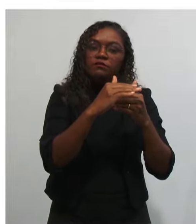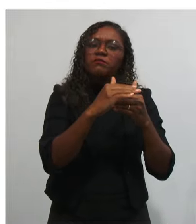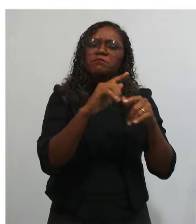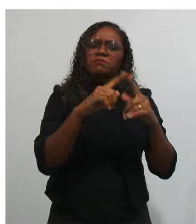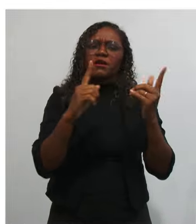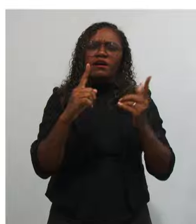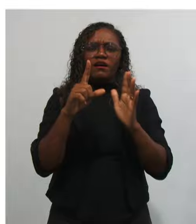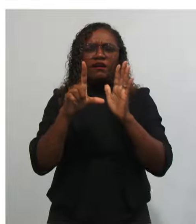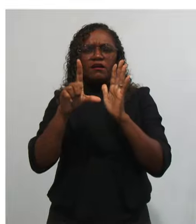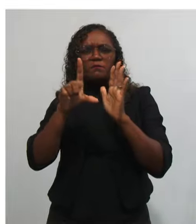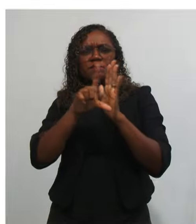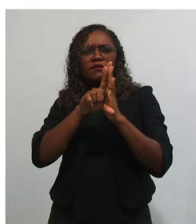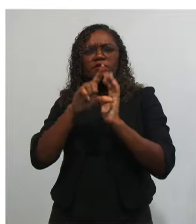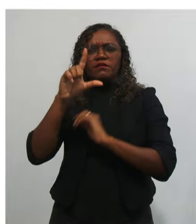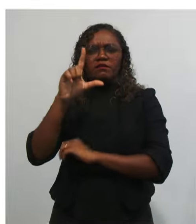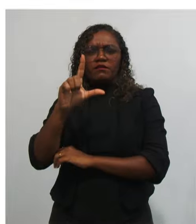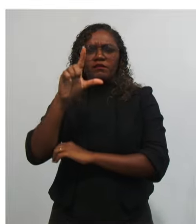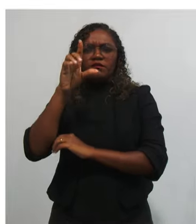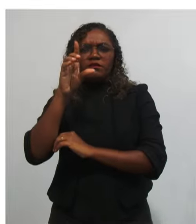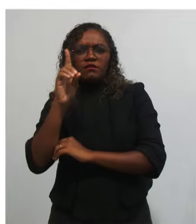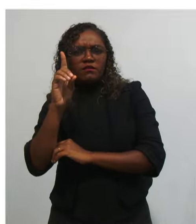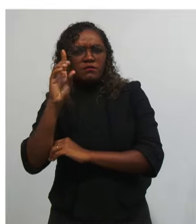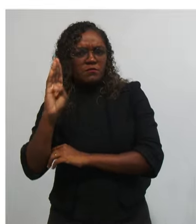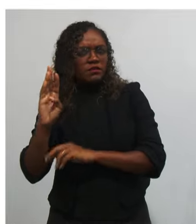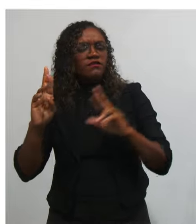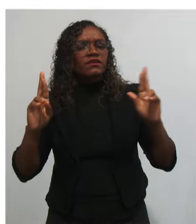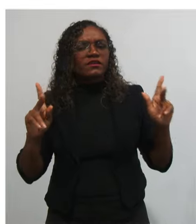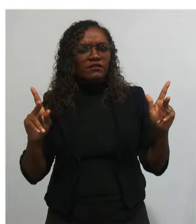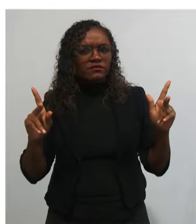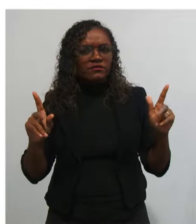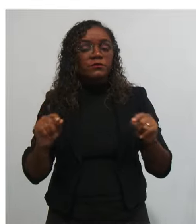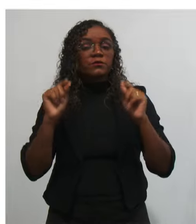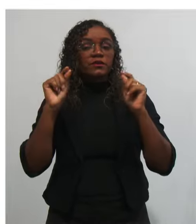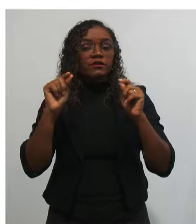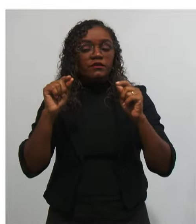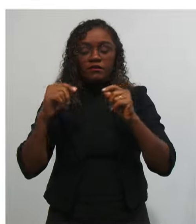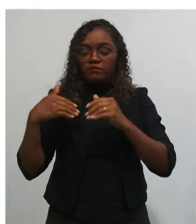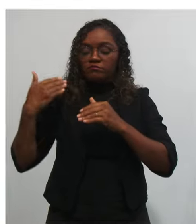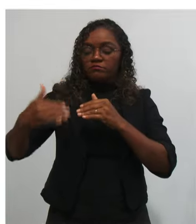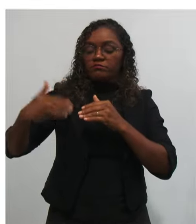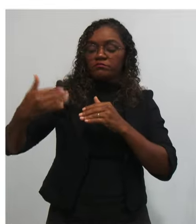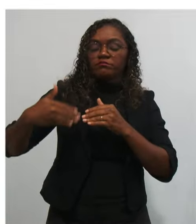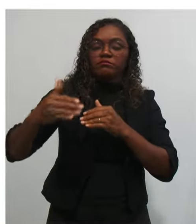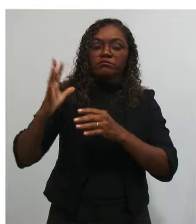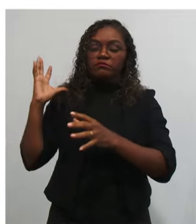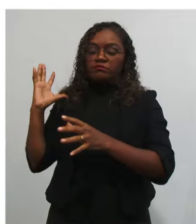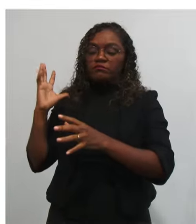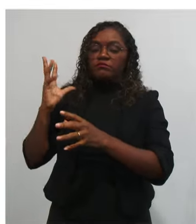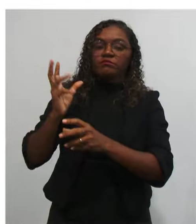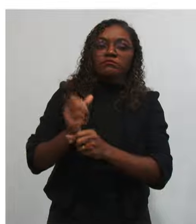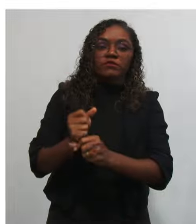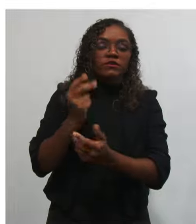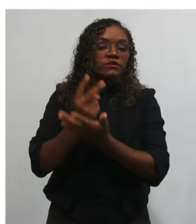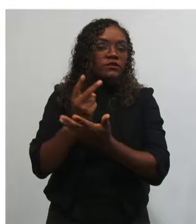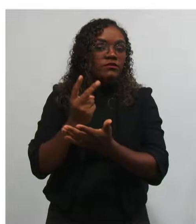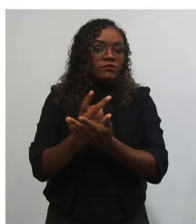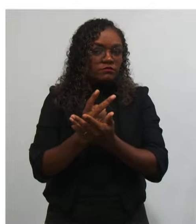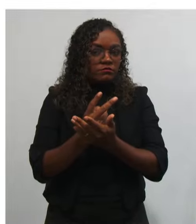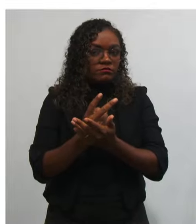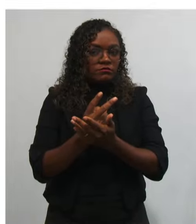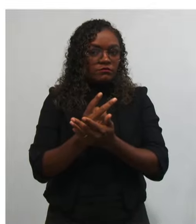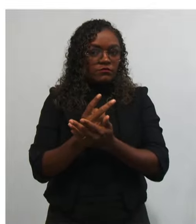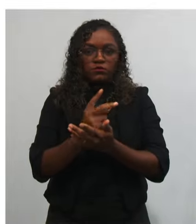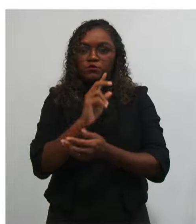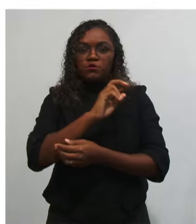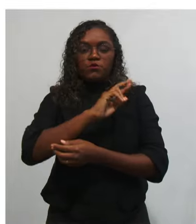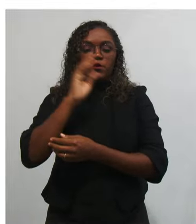LDB traz que já a gente viu que a LDB fala que a avaliação ela deve ser feita durante o a a etapa ao longo